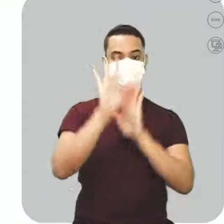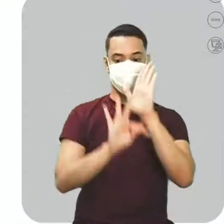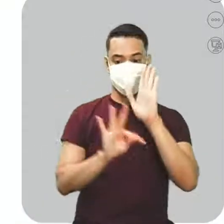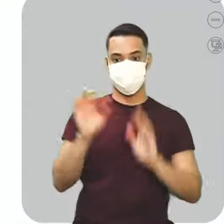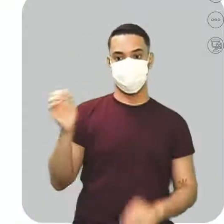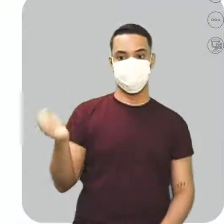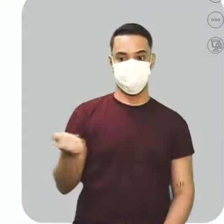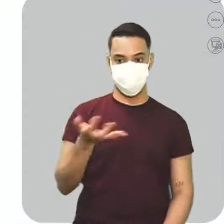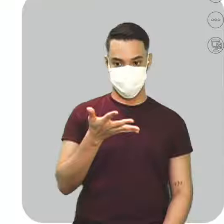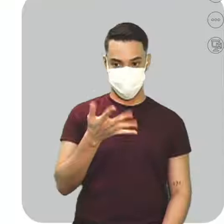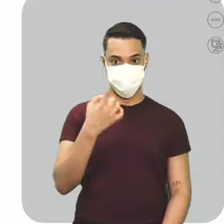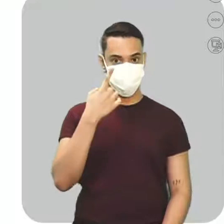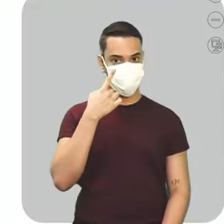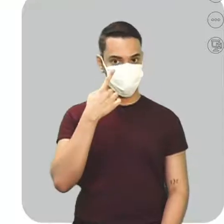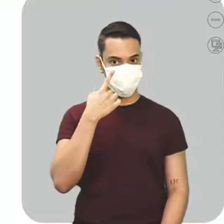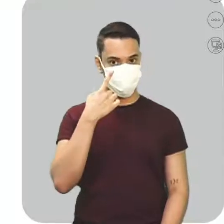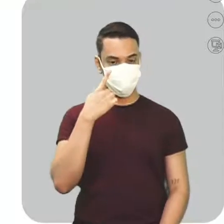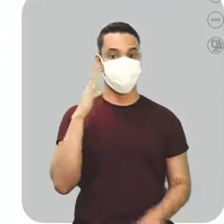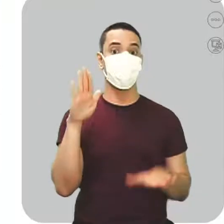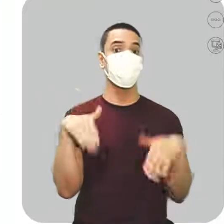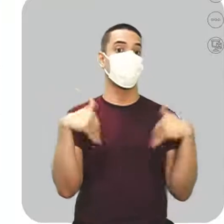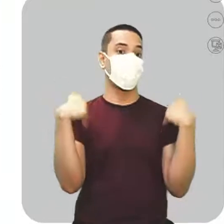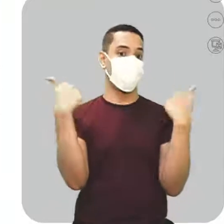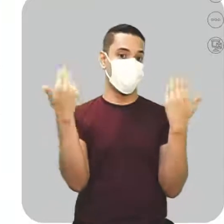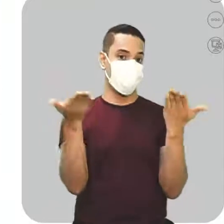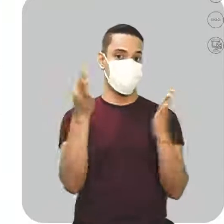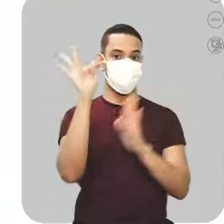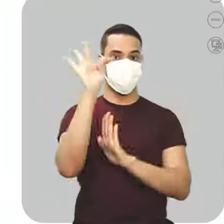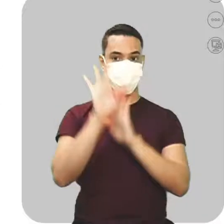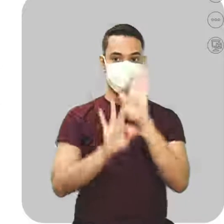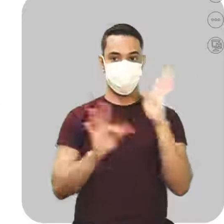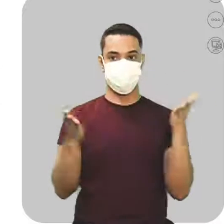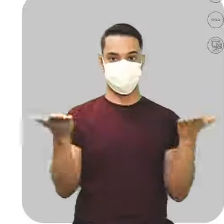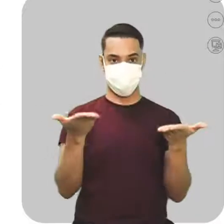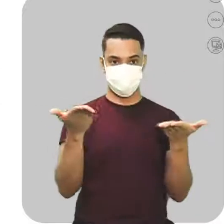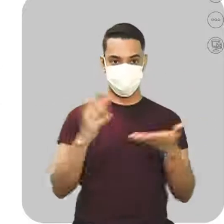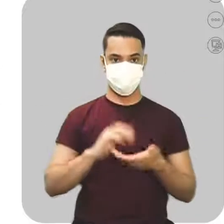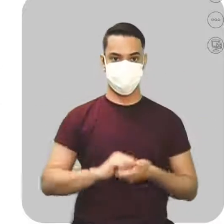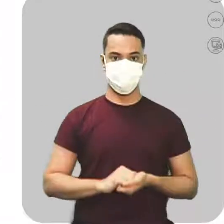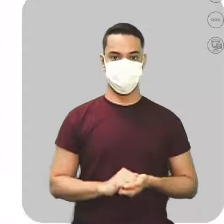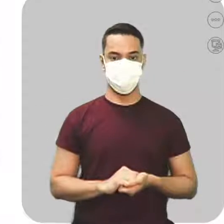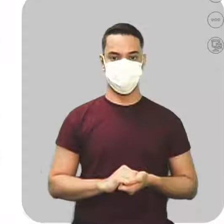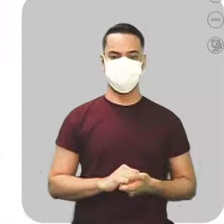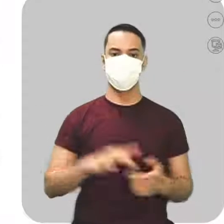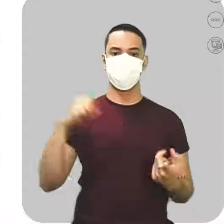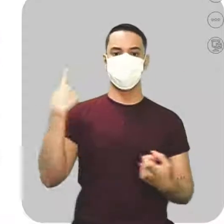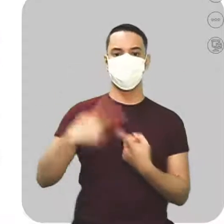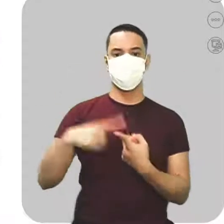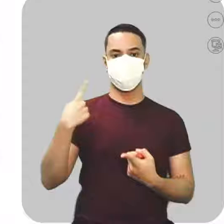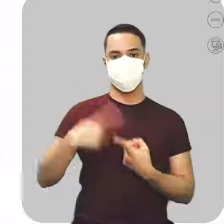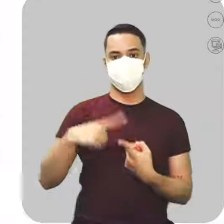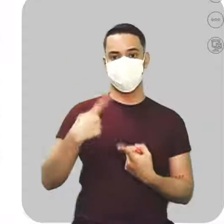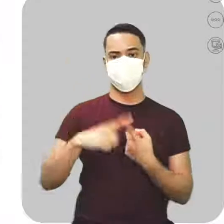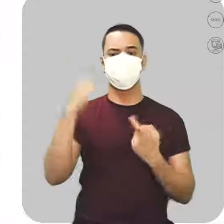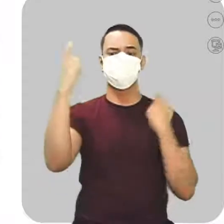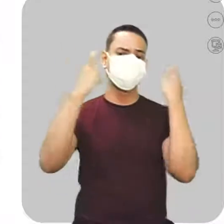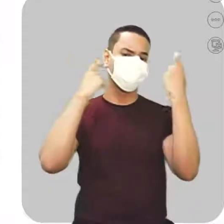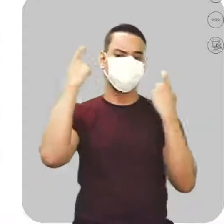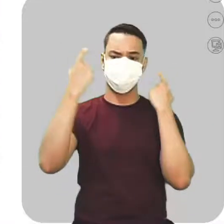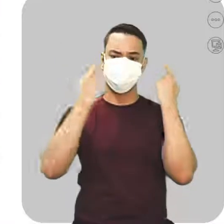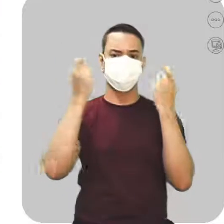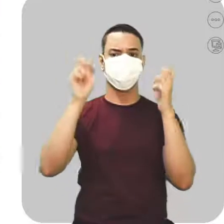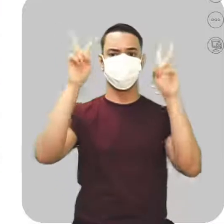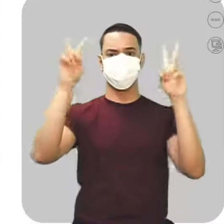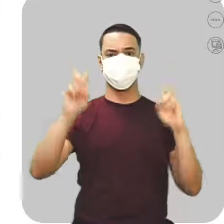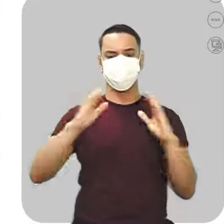atual, né? Vamos ver qual é o texto de hoje. Por que a preocupação